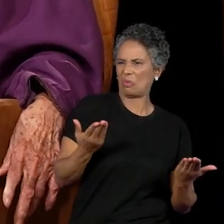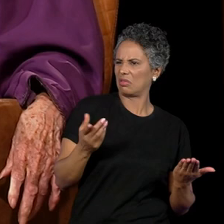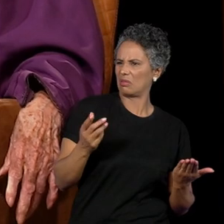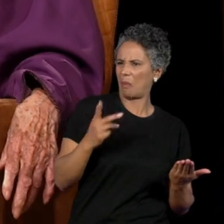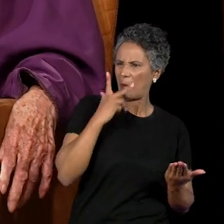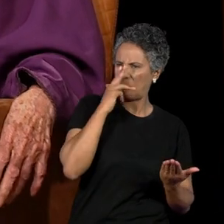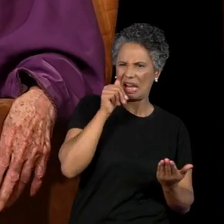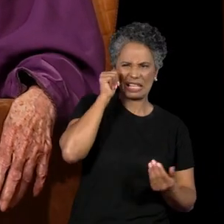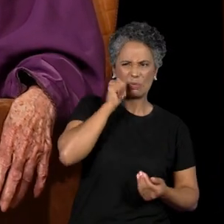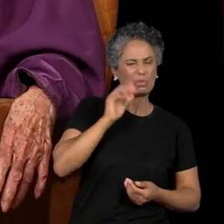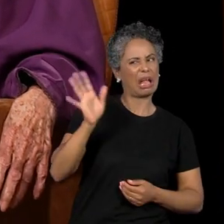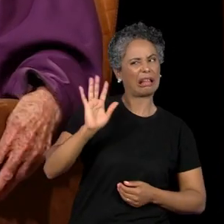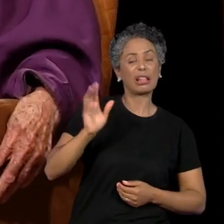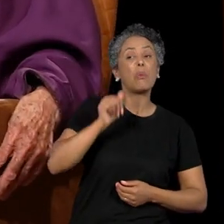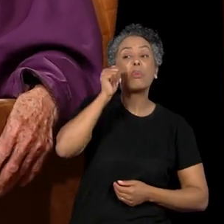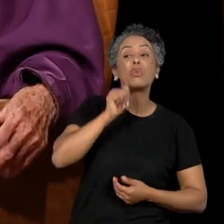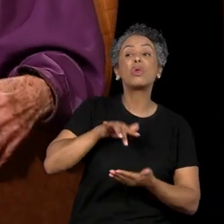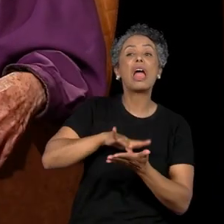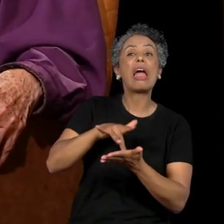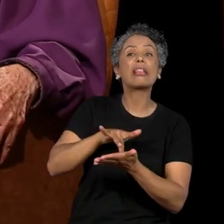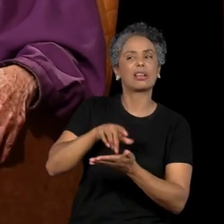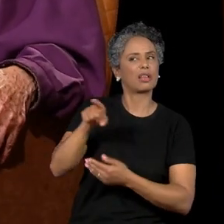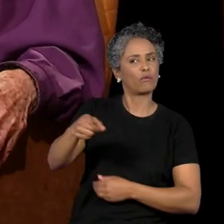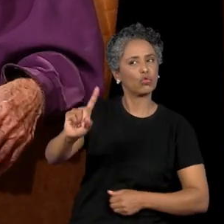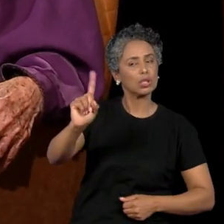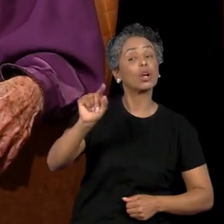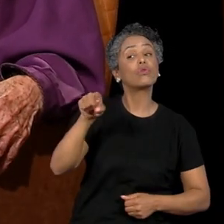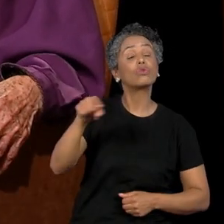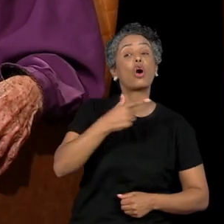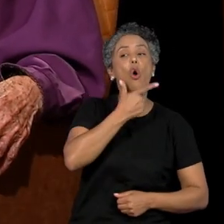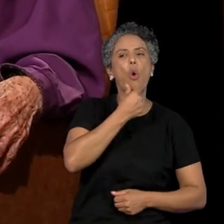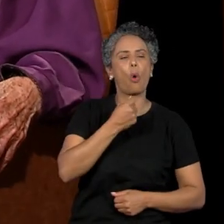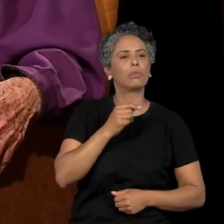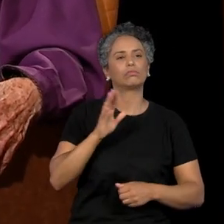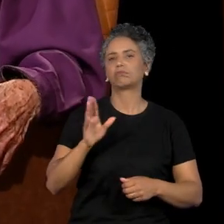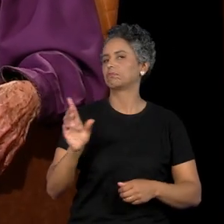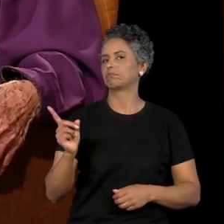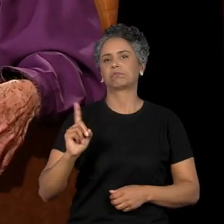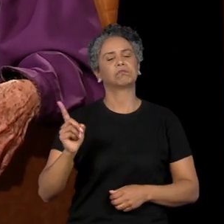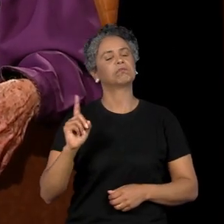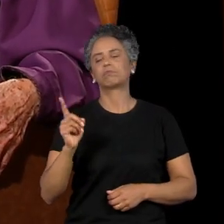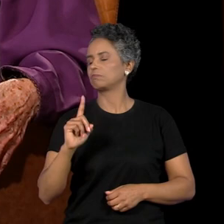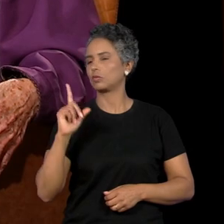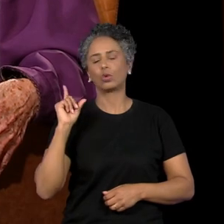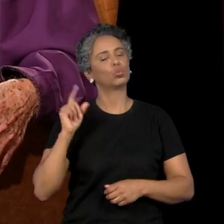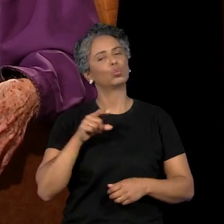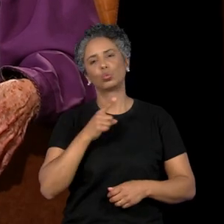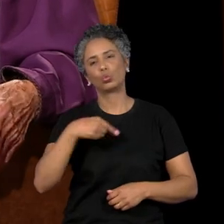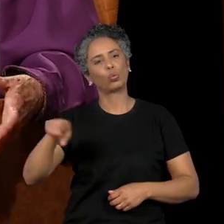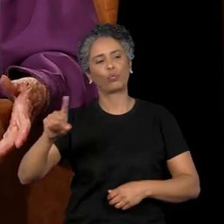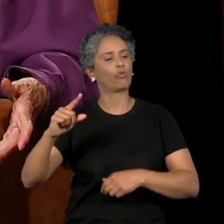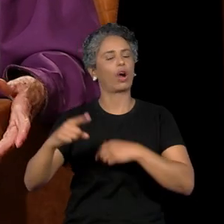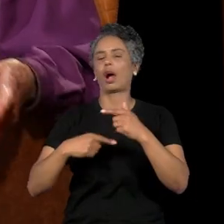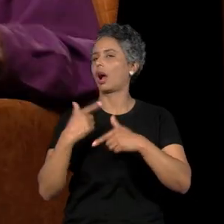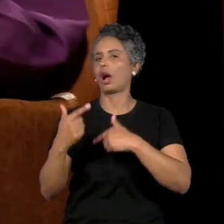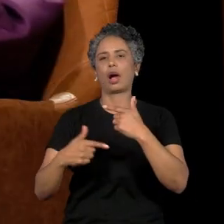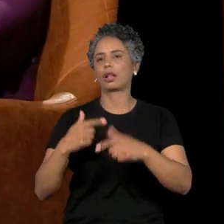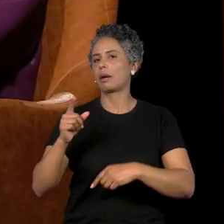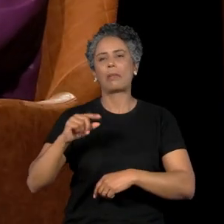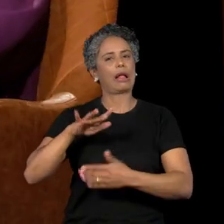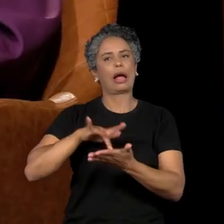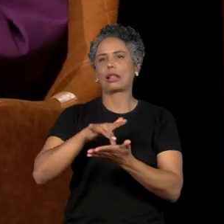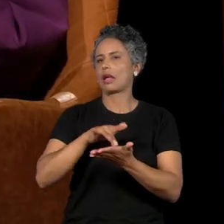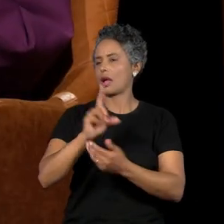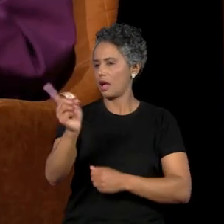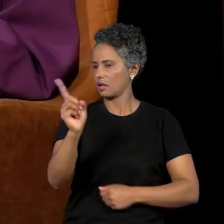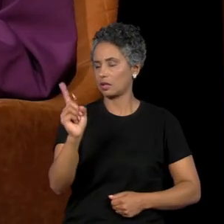vai estudar, vai trabalhar, não sei o que, e me prendeu, não me deixava sair. Os meus irmãos diziam, pai, não faz isso com o menino, ele